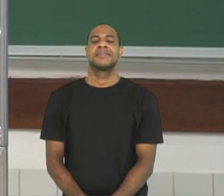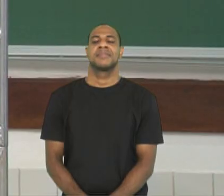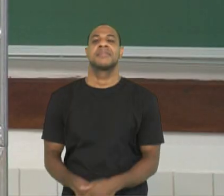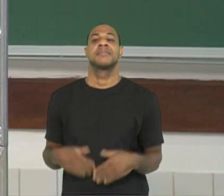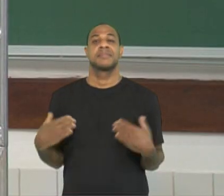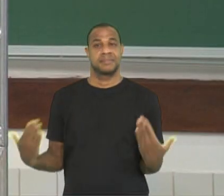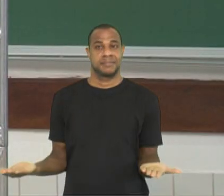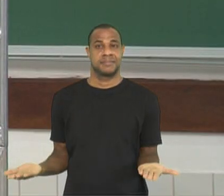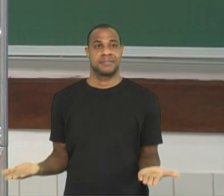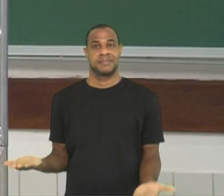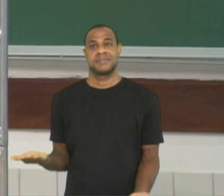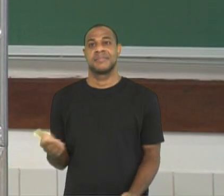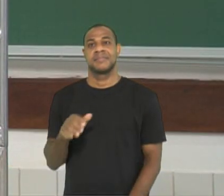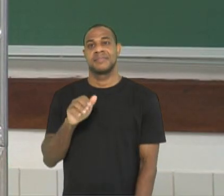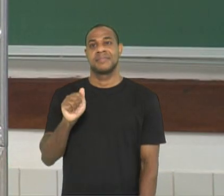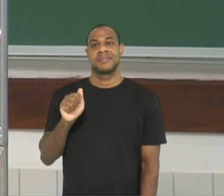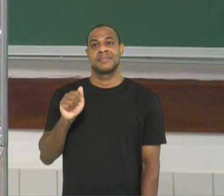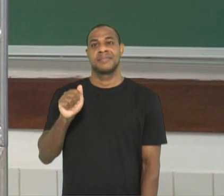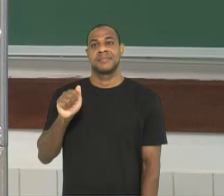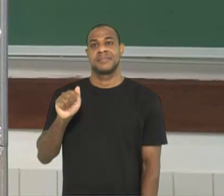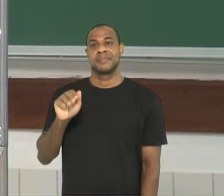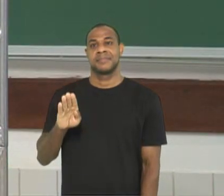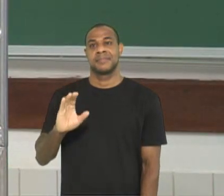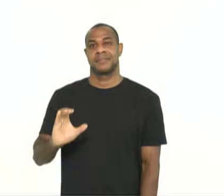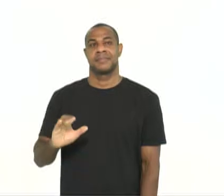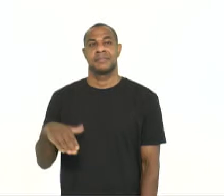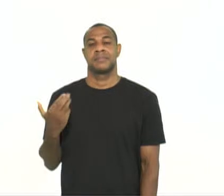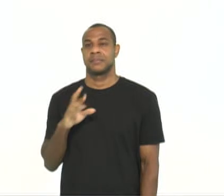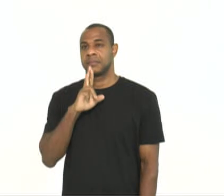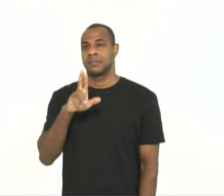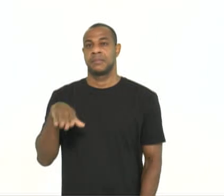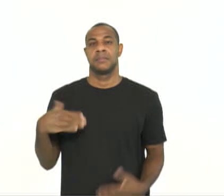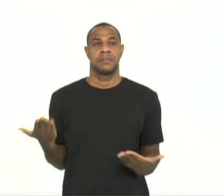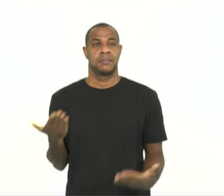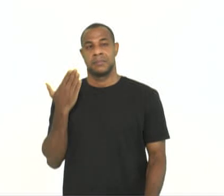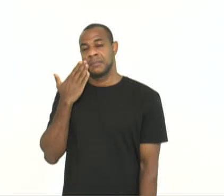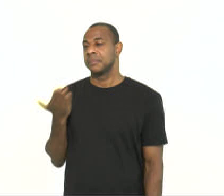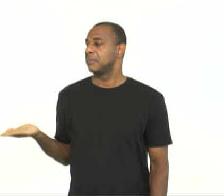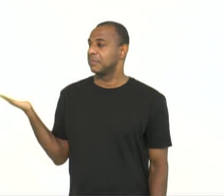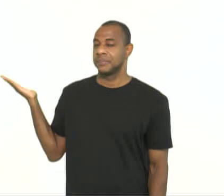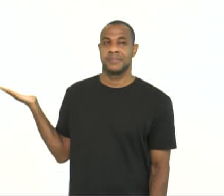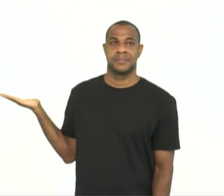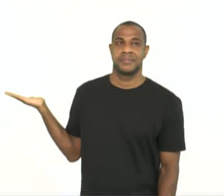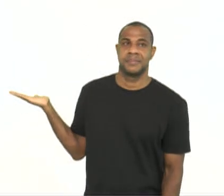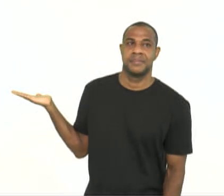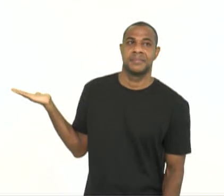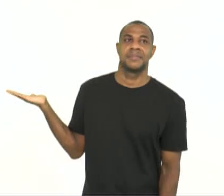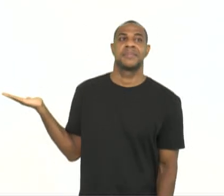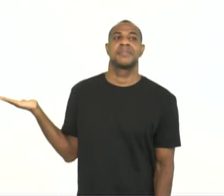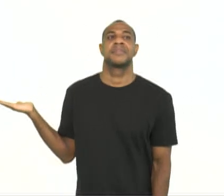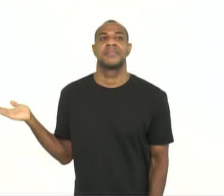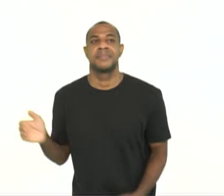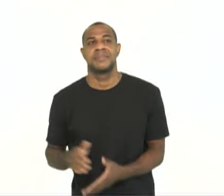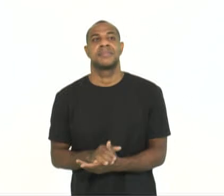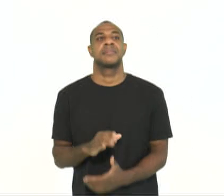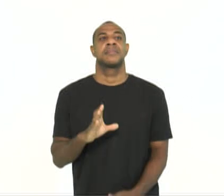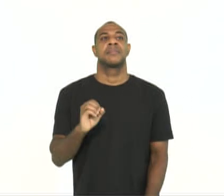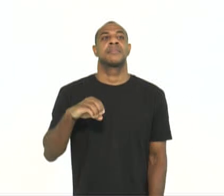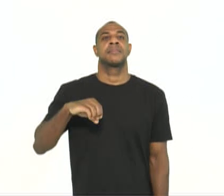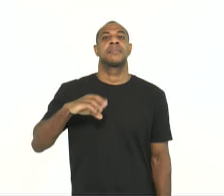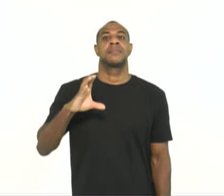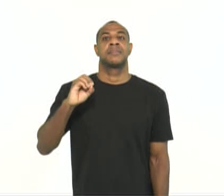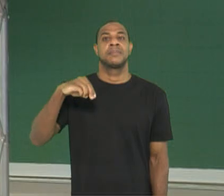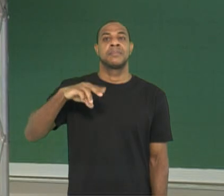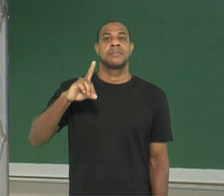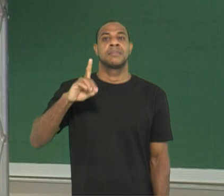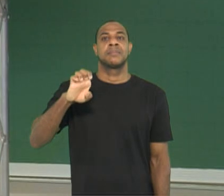Muito bem, letra A, letra B ou letra C? Resposta certa na tela para você. Resposta letra B, condensação.